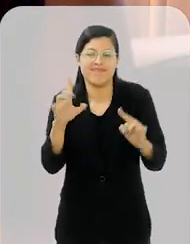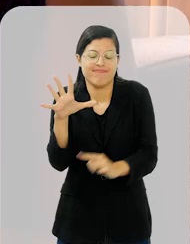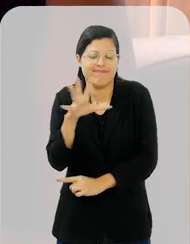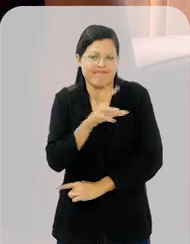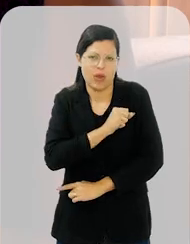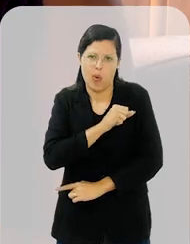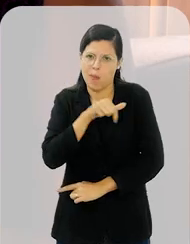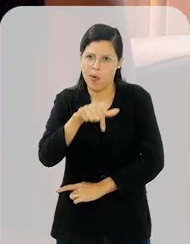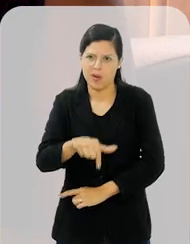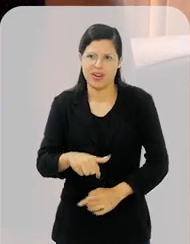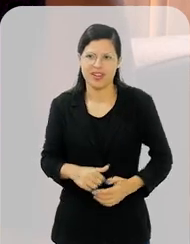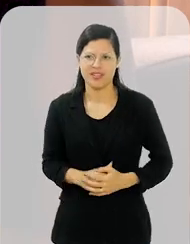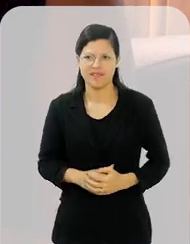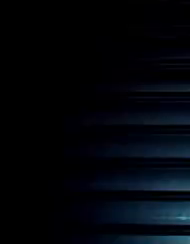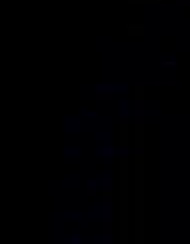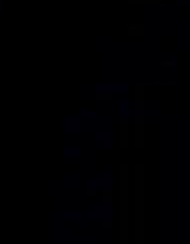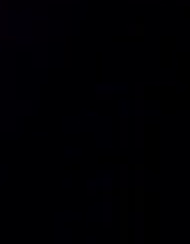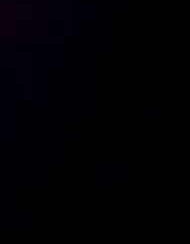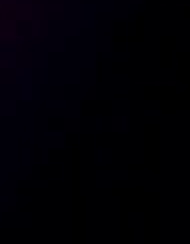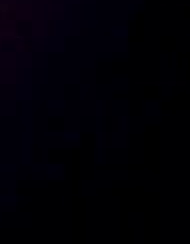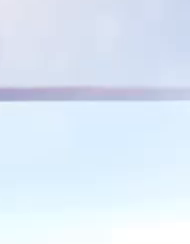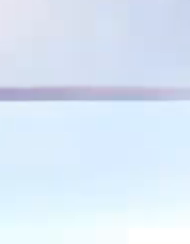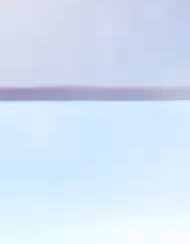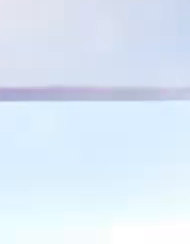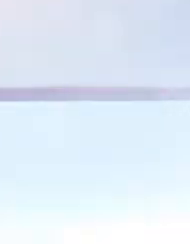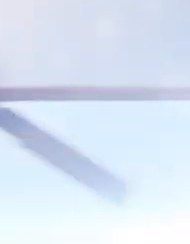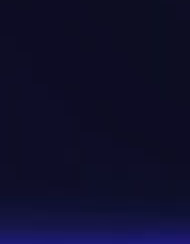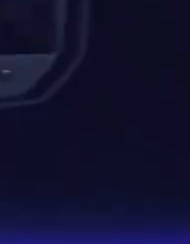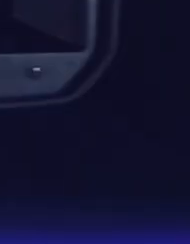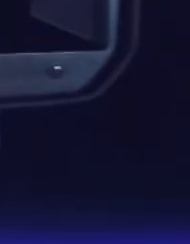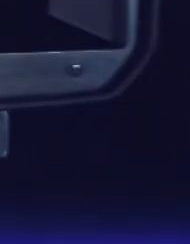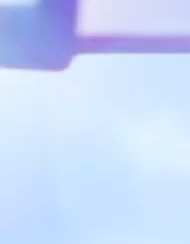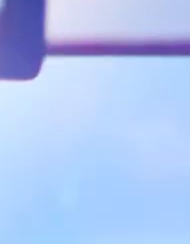Eu tenho muita paixão por isso aqui.